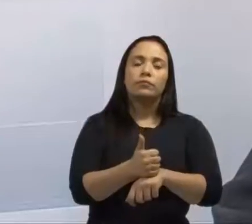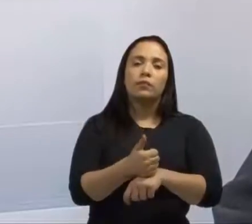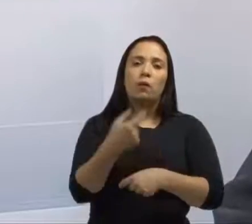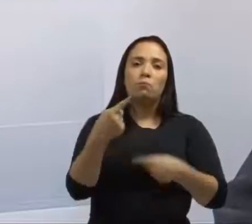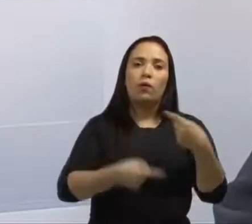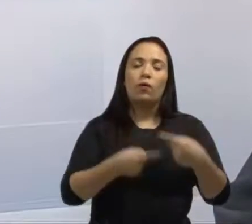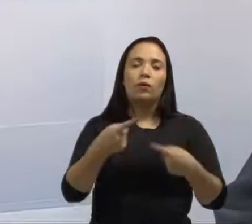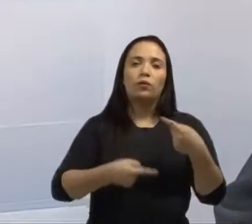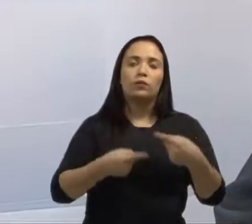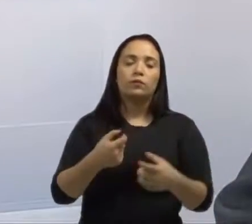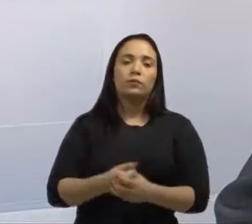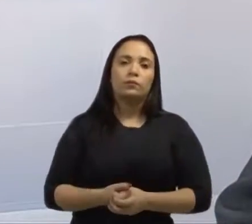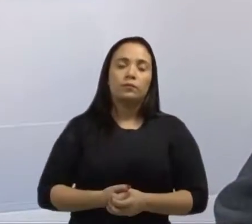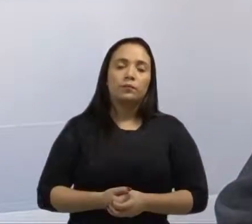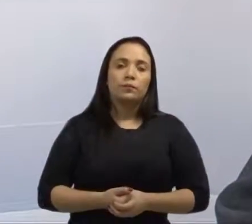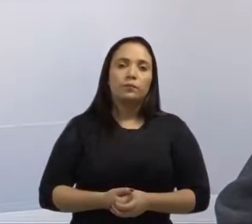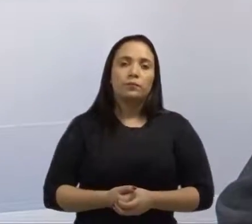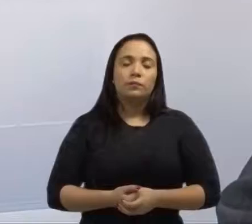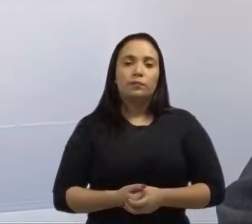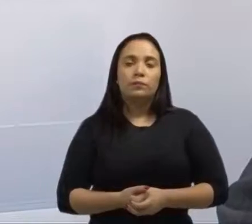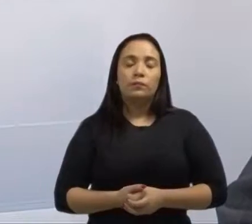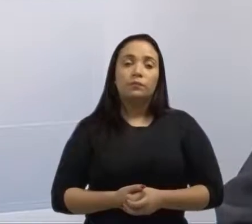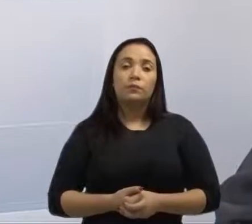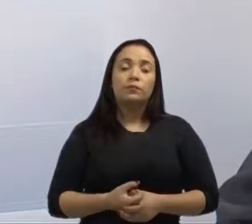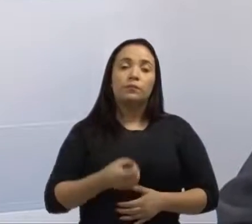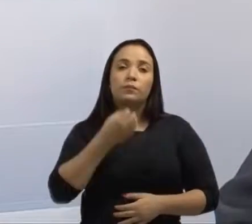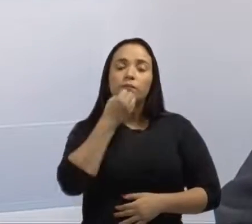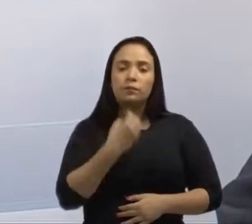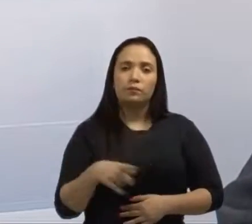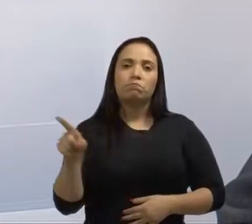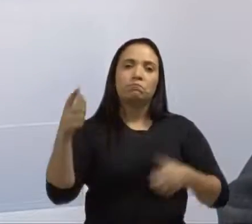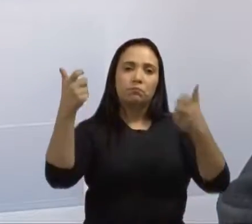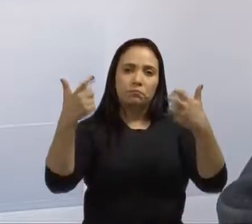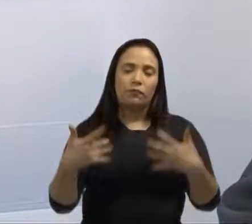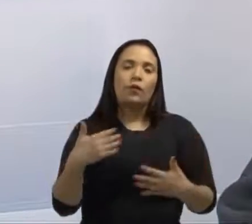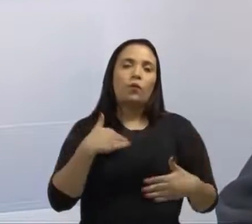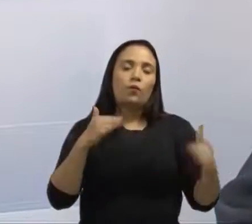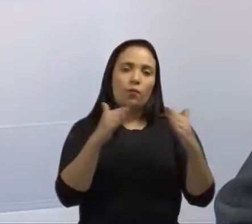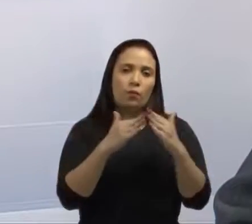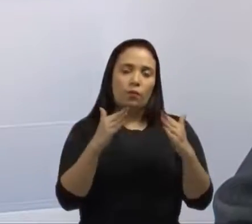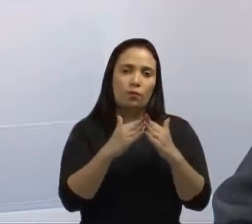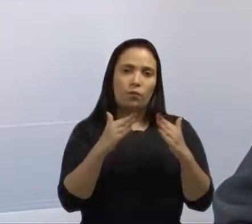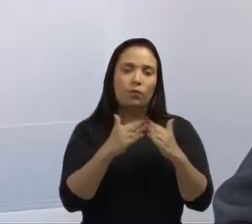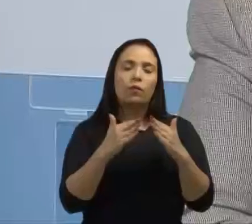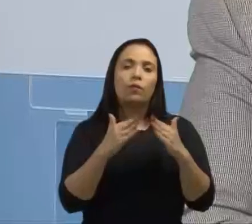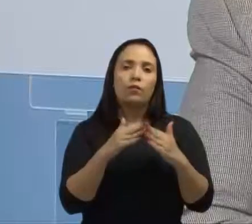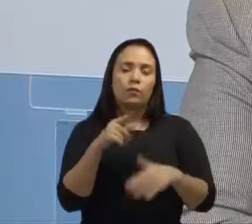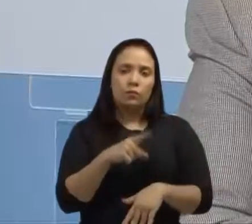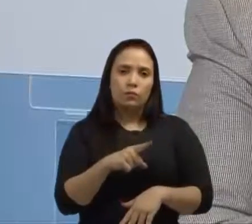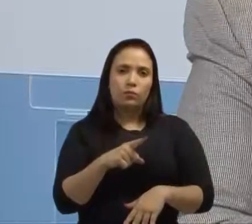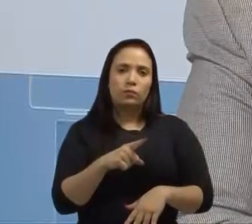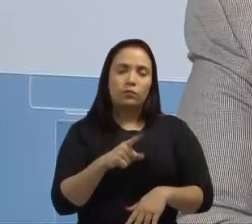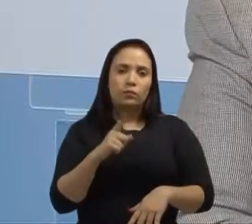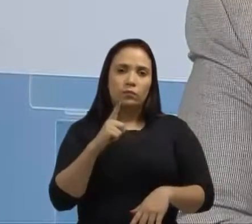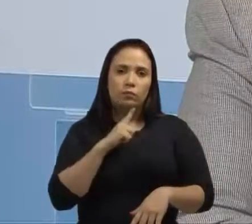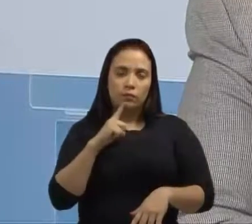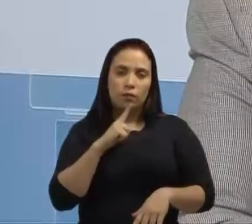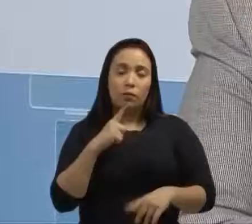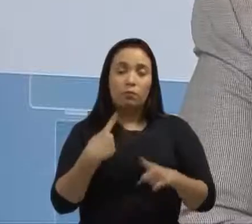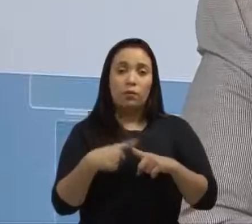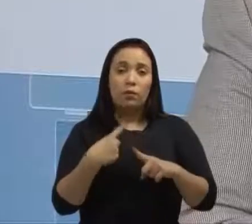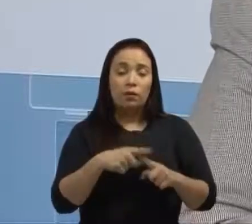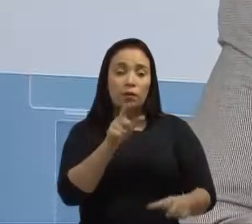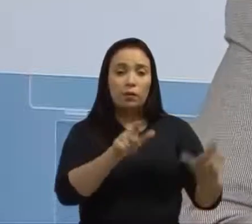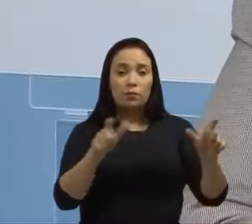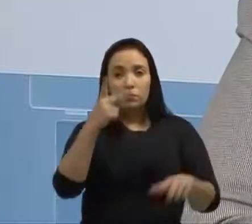E o que você está querendo dizer é uma coisa que eu concordo no número integral. Porque o que acontece? O cidadão se sente inseguro